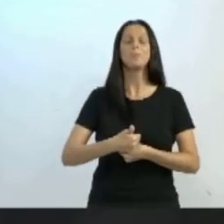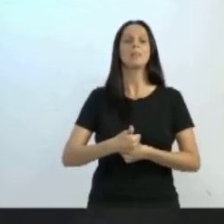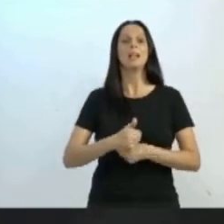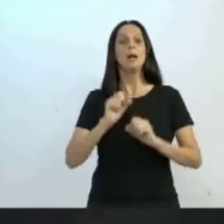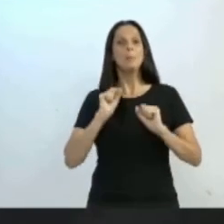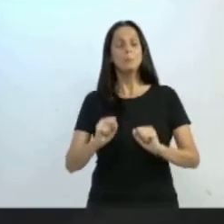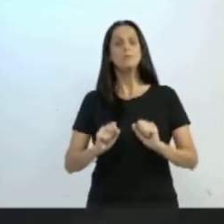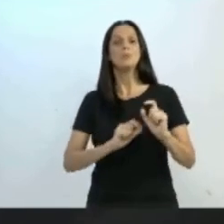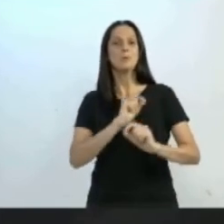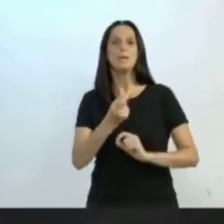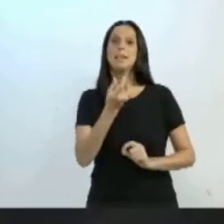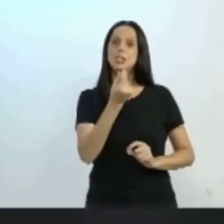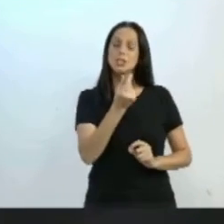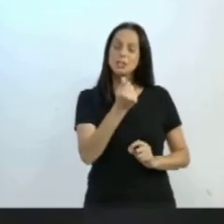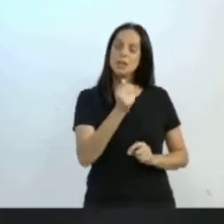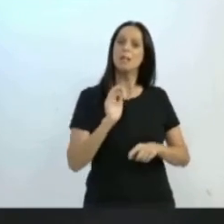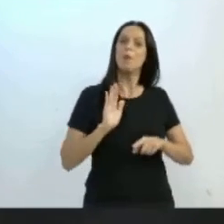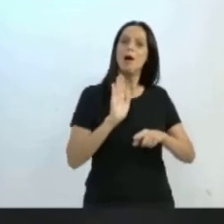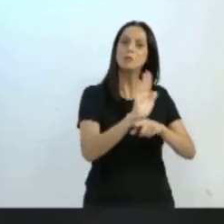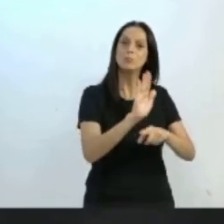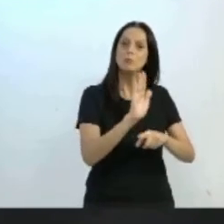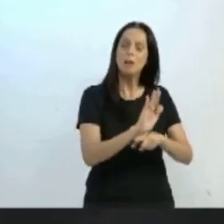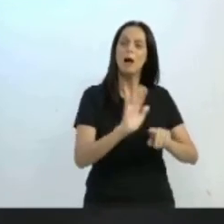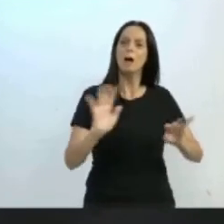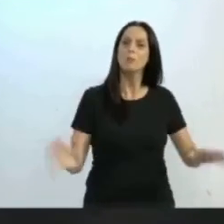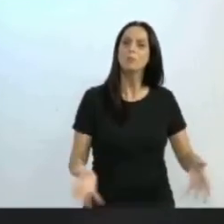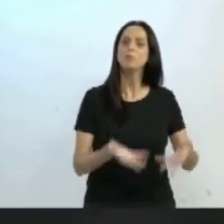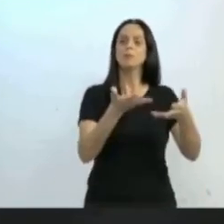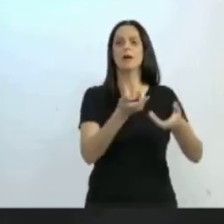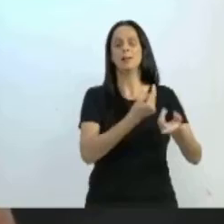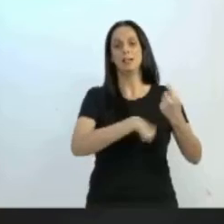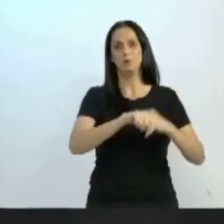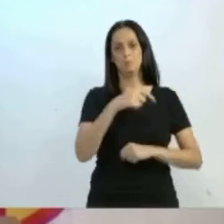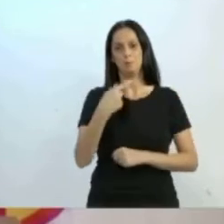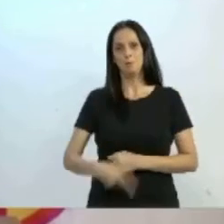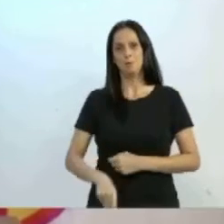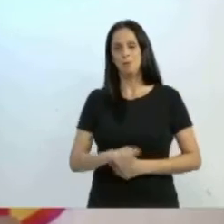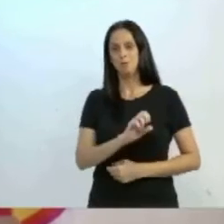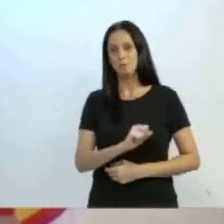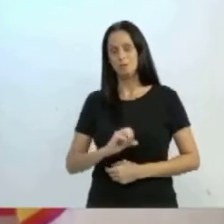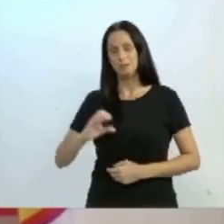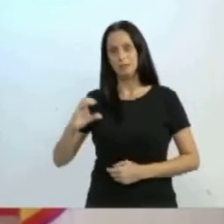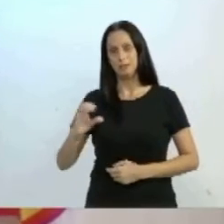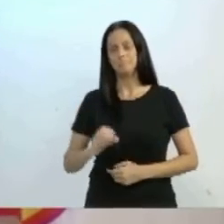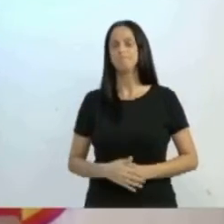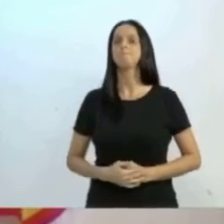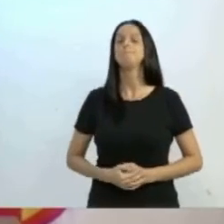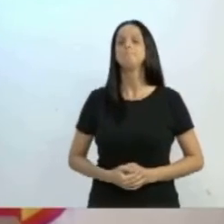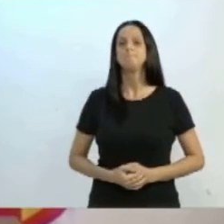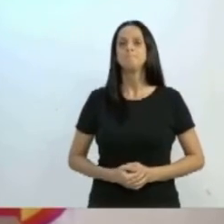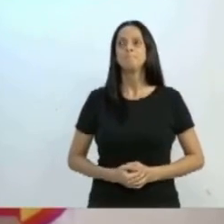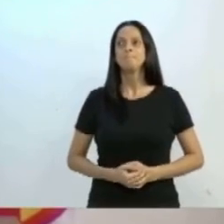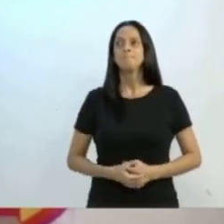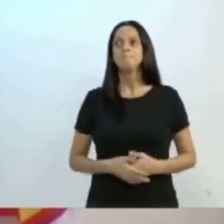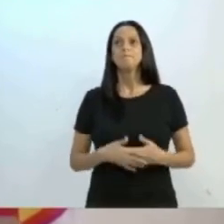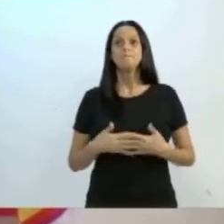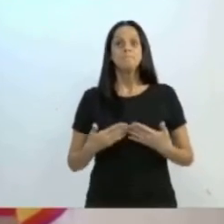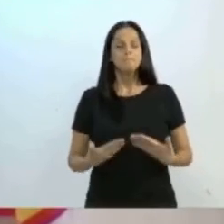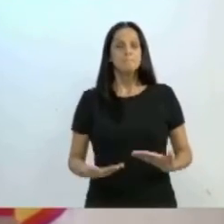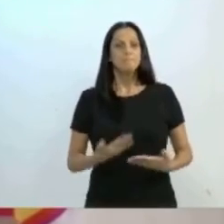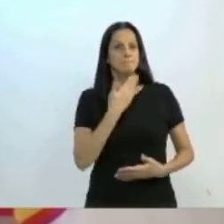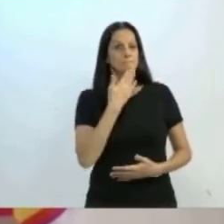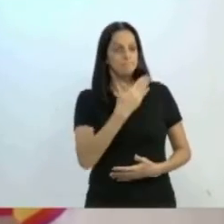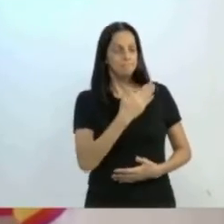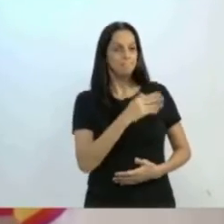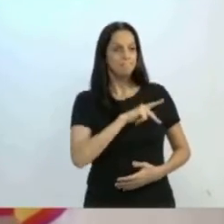470 e realmente ajudasse a fomentar a economia parabéns pelo tema Obrigado você consegue